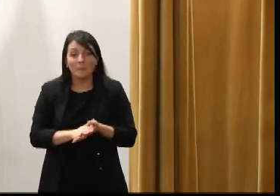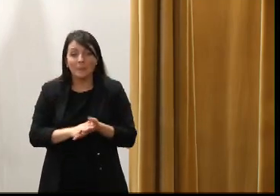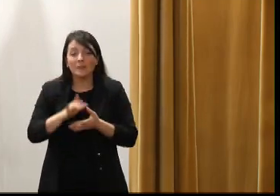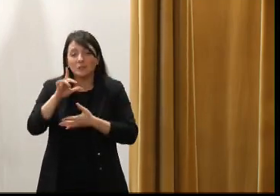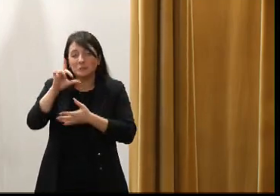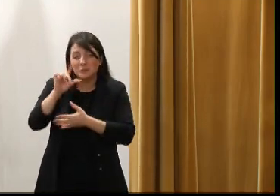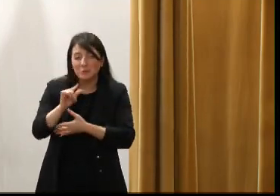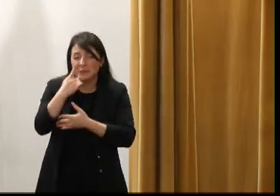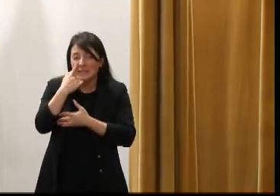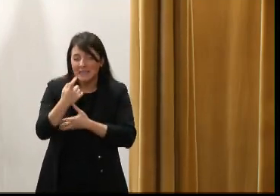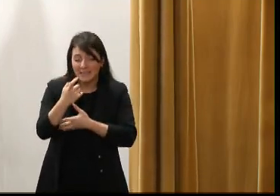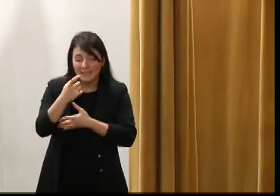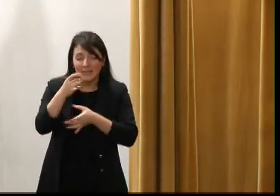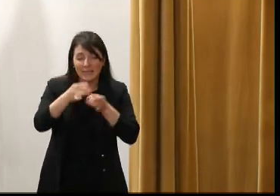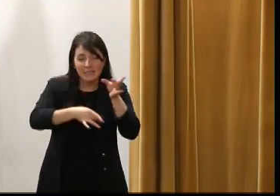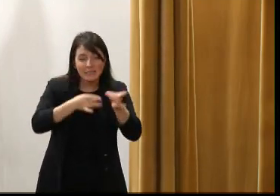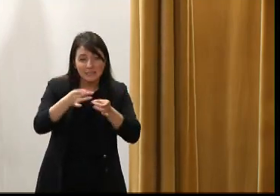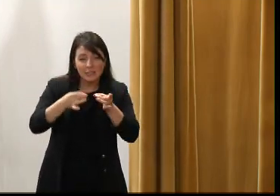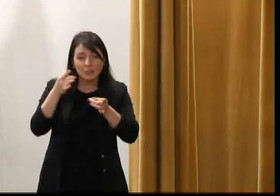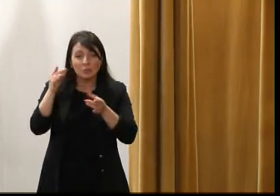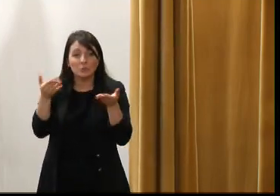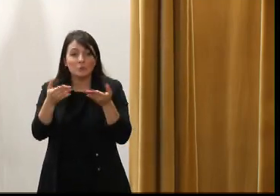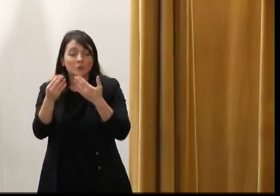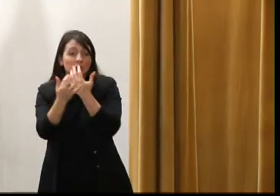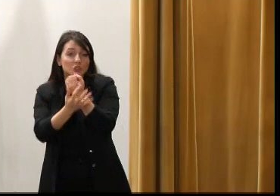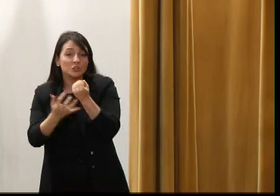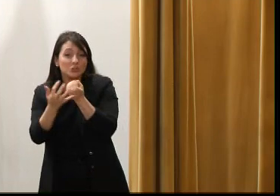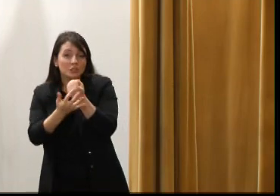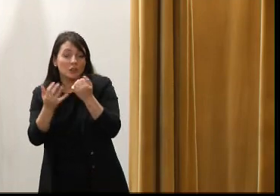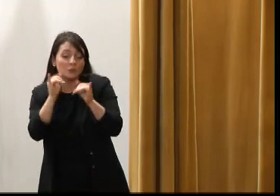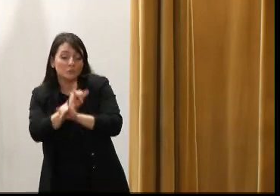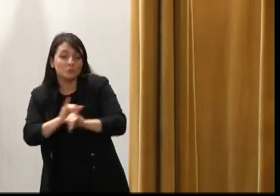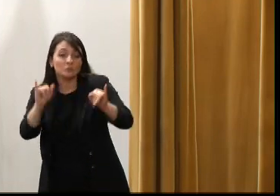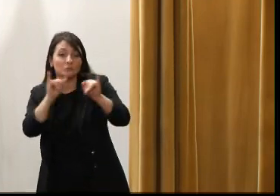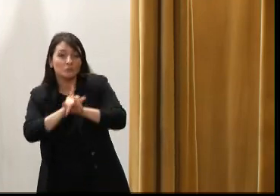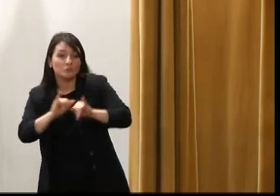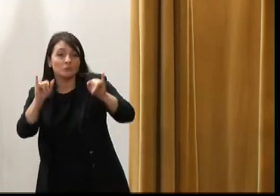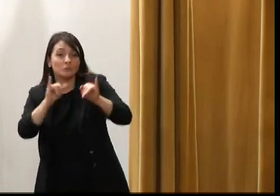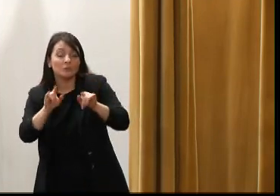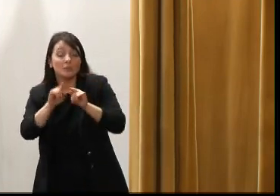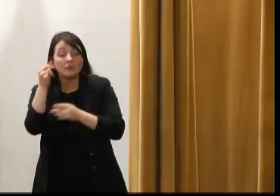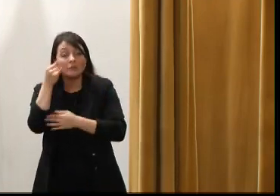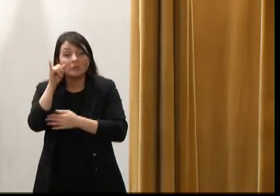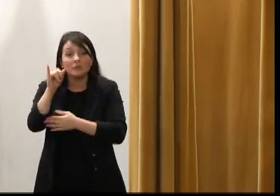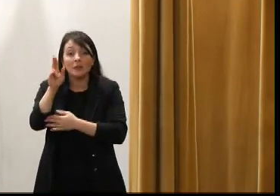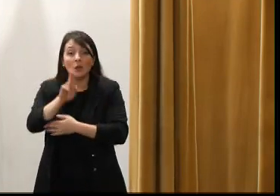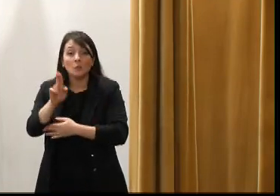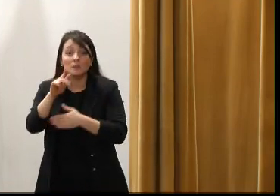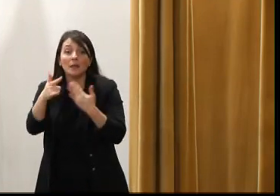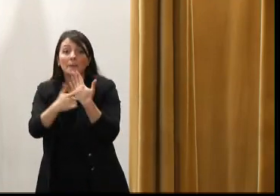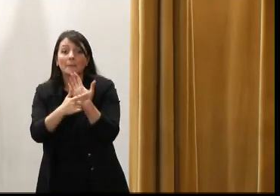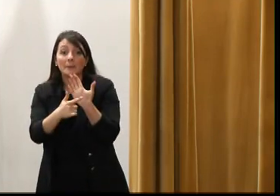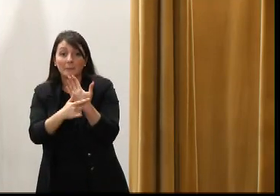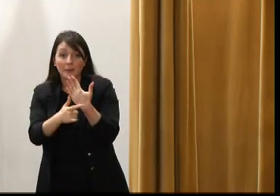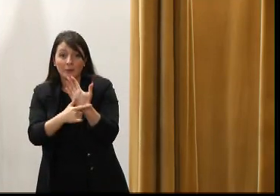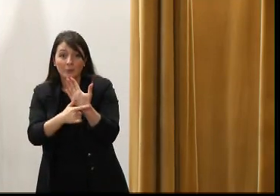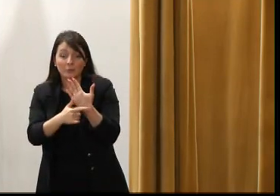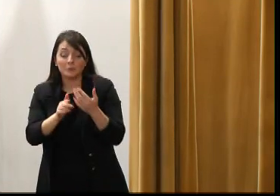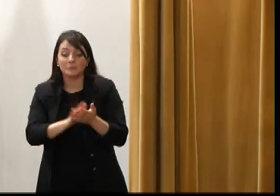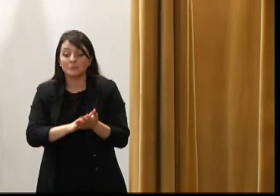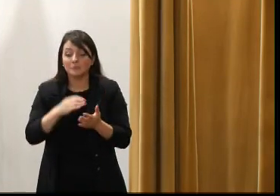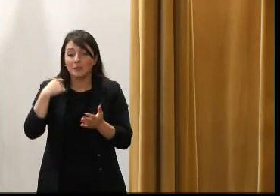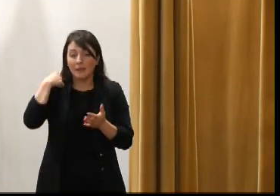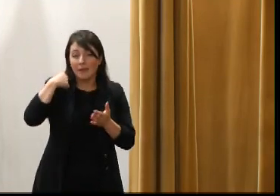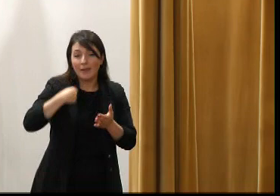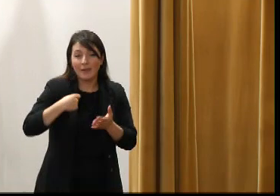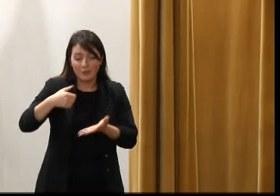resíduos, usando os meios digitais para divulgação e evitando o uso do papel. A ecobag do evento, o